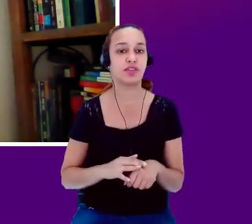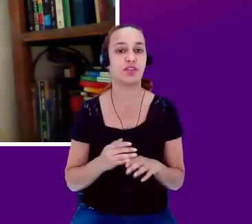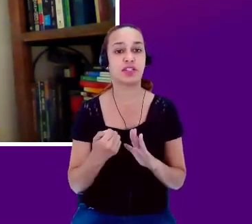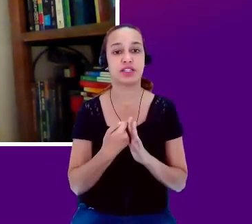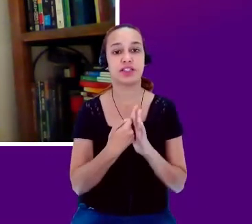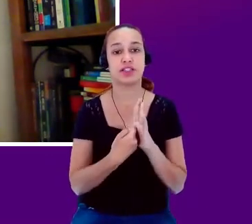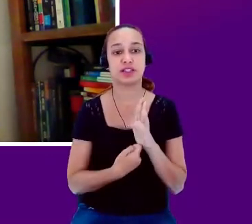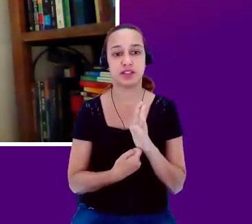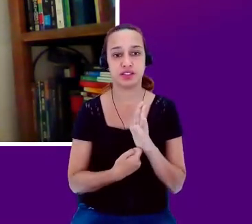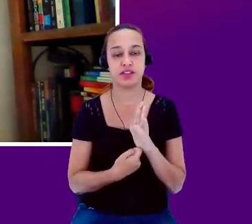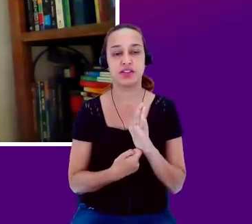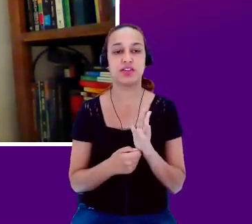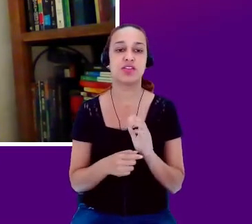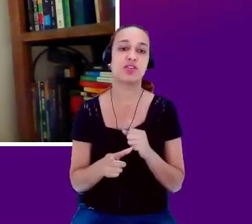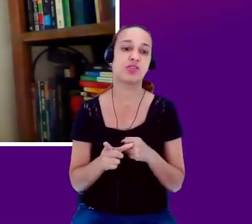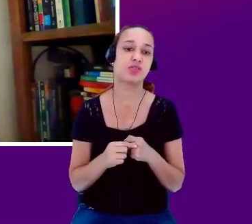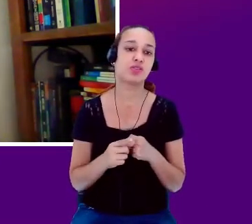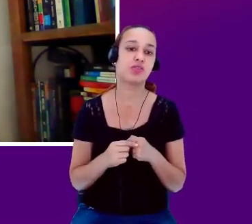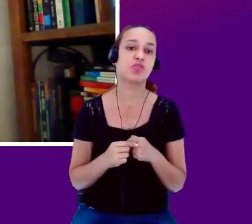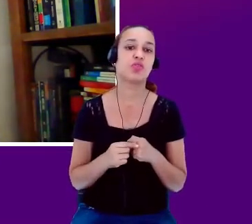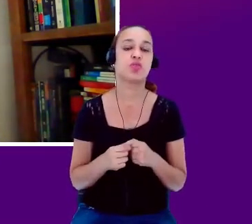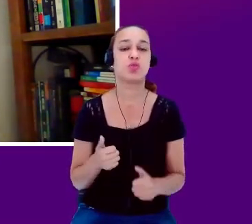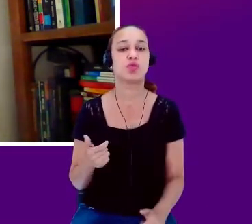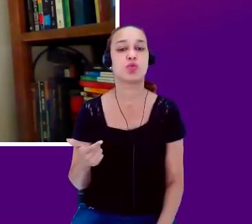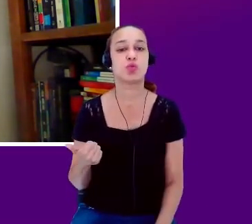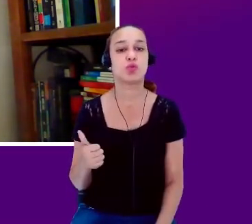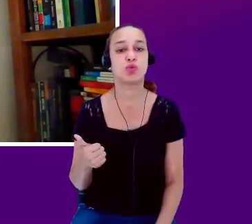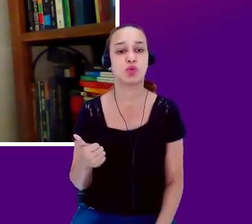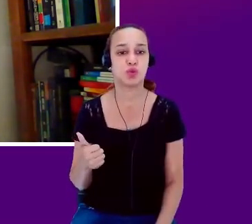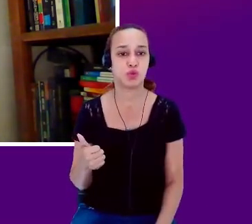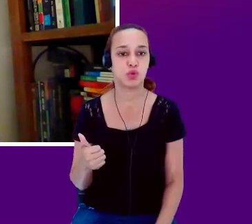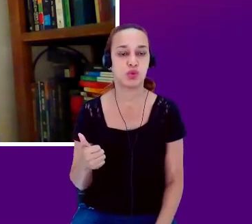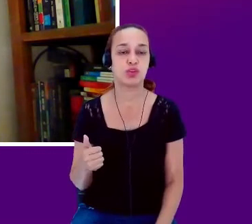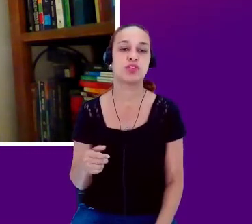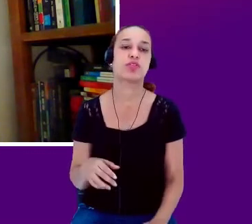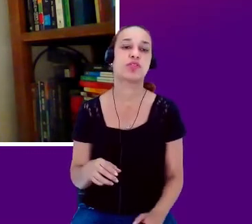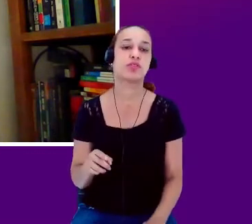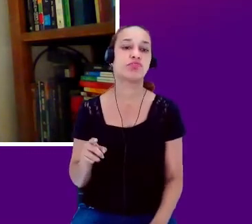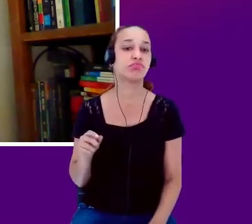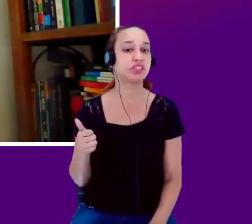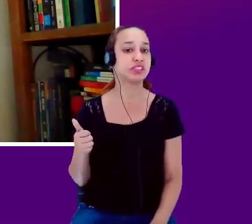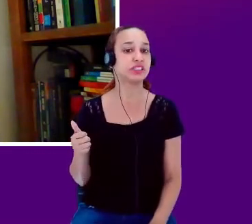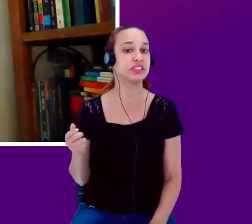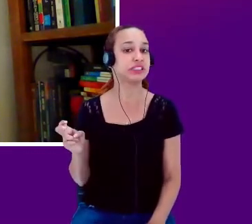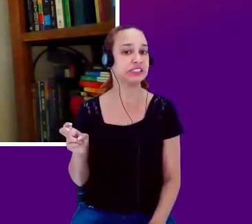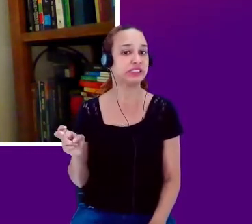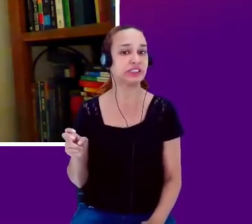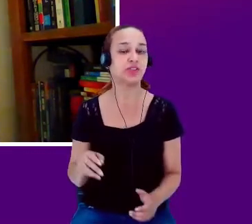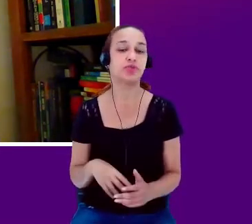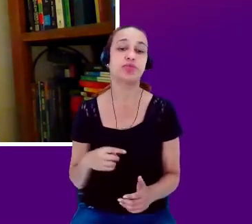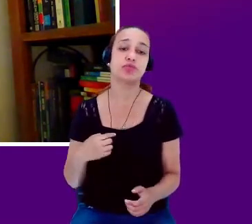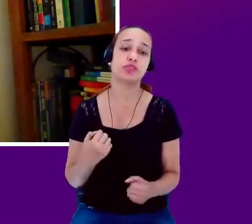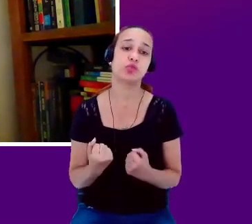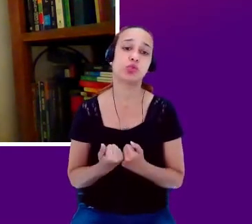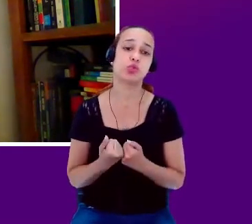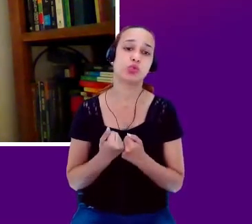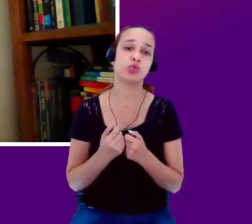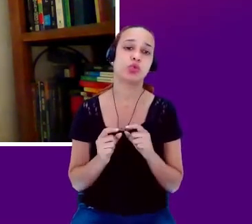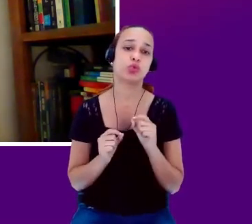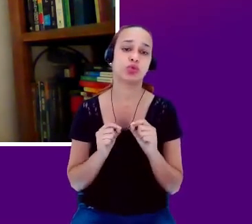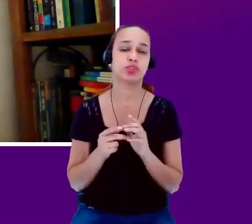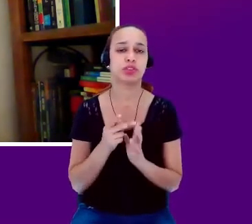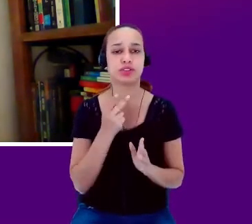adotada pelo artigo 11, parágrafo 5º. E o que a gente sempre sustenta é tentar fazer a gente falou tanto